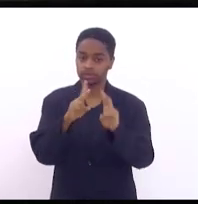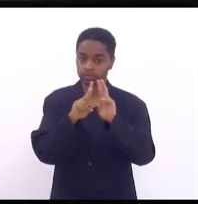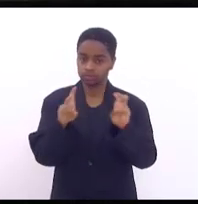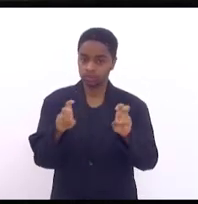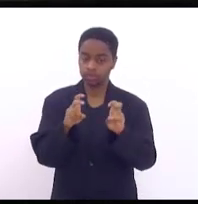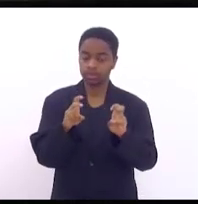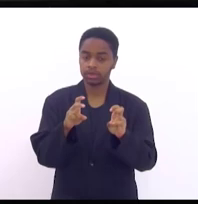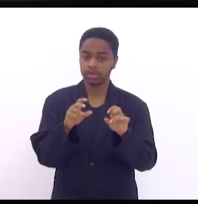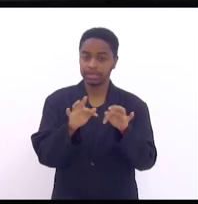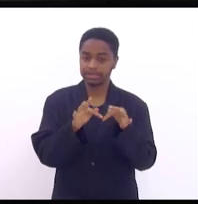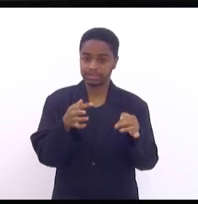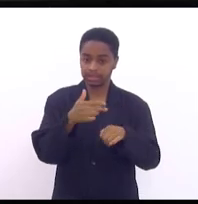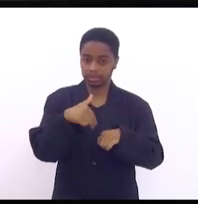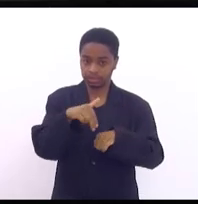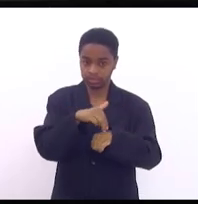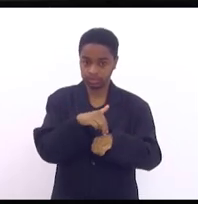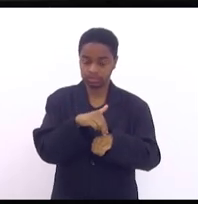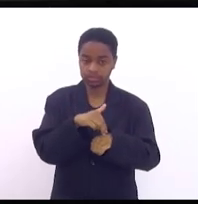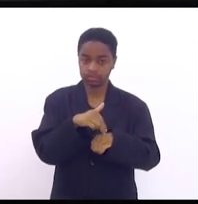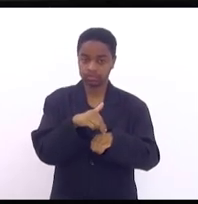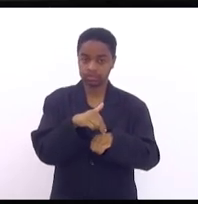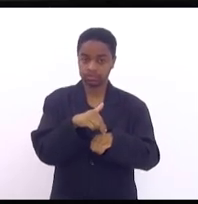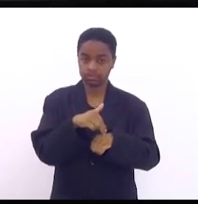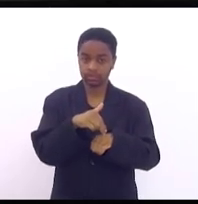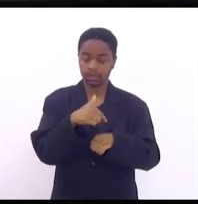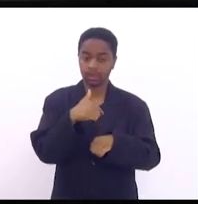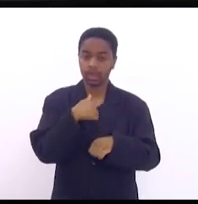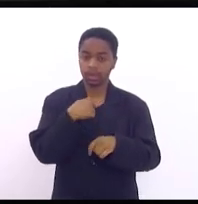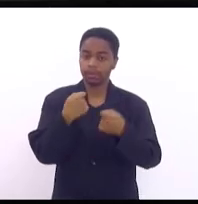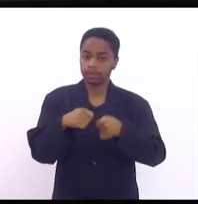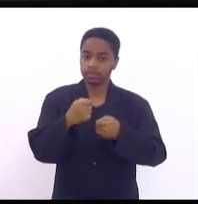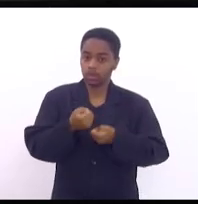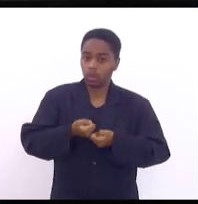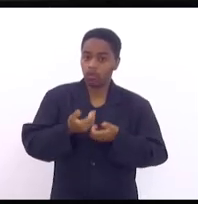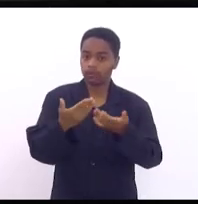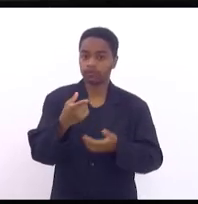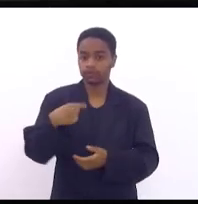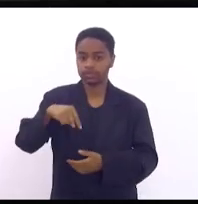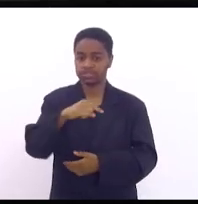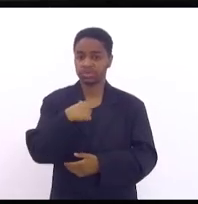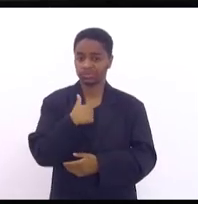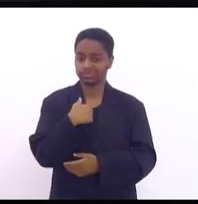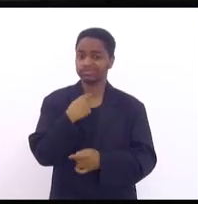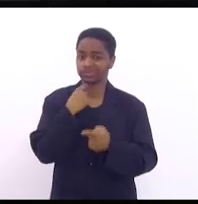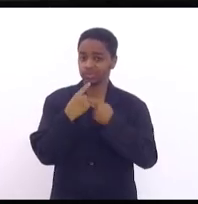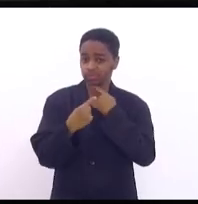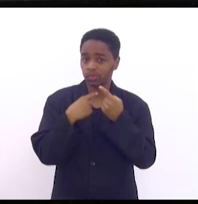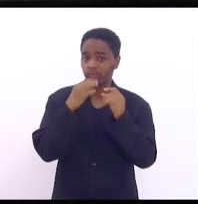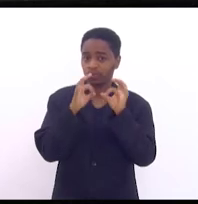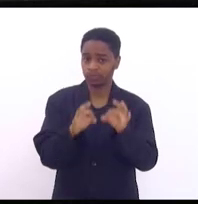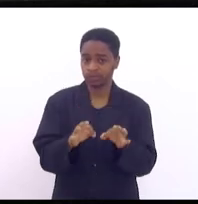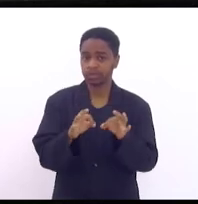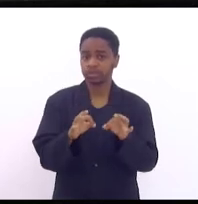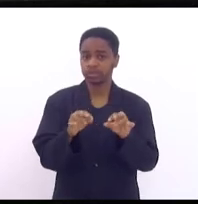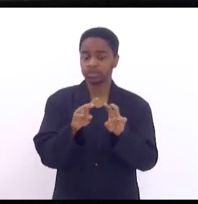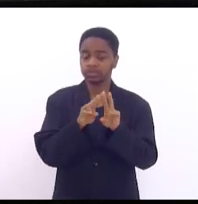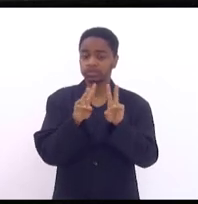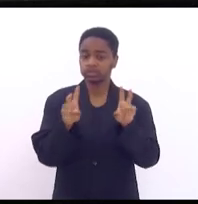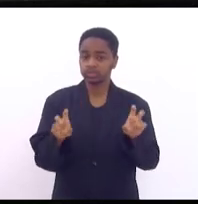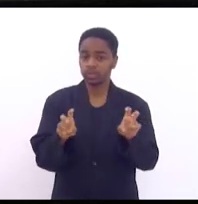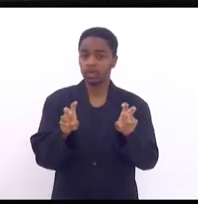Nacional, eu tenho que confessar aqui que eu sinto dúvida de